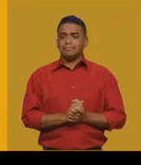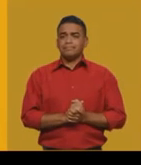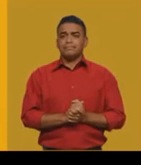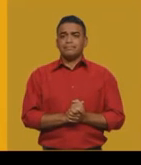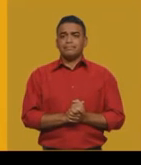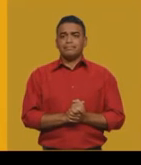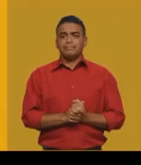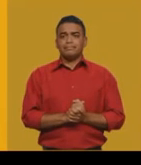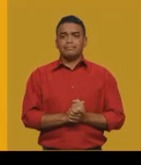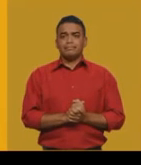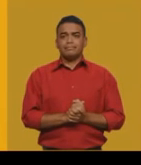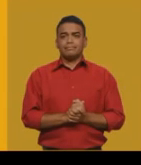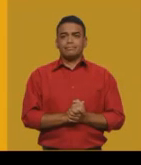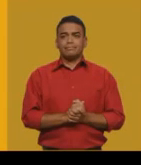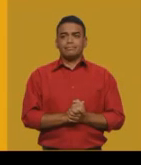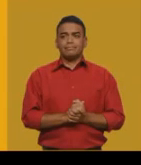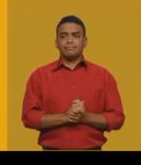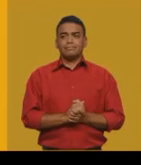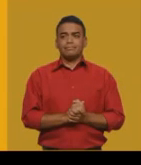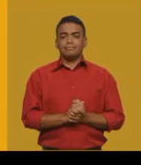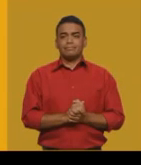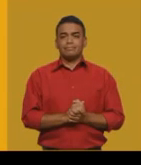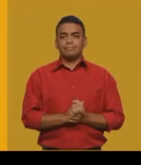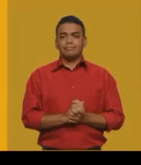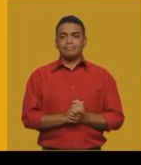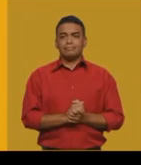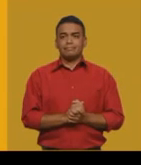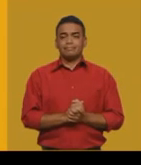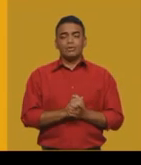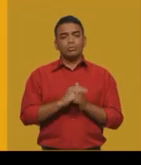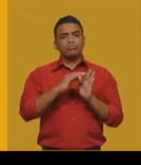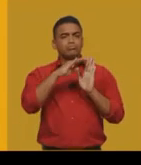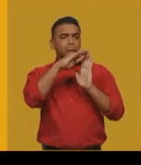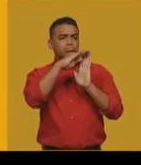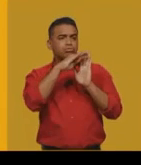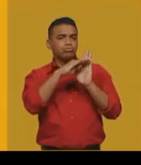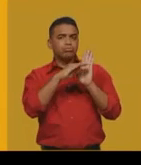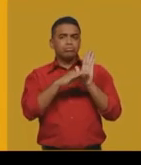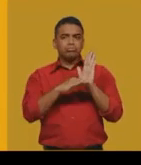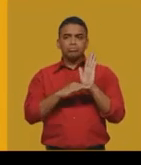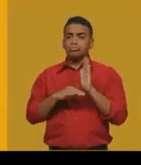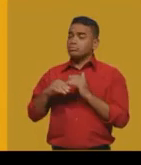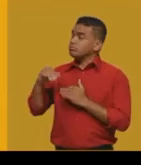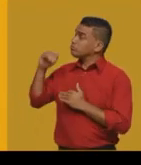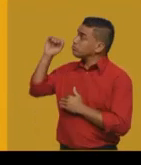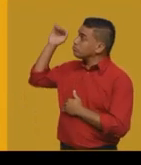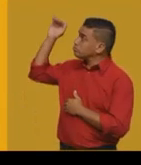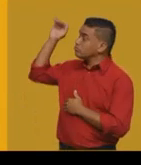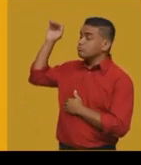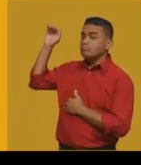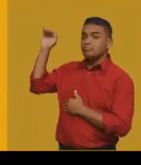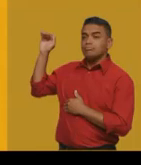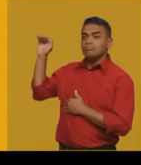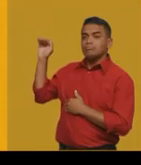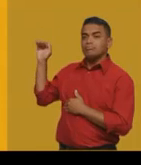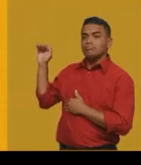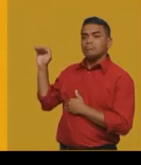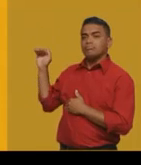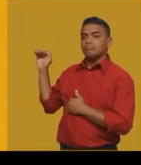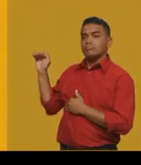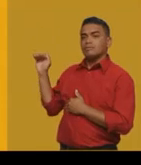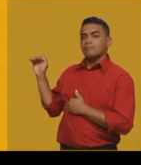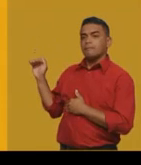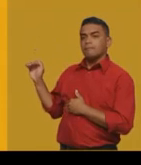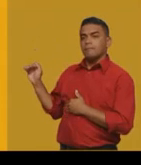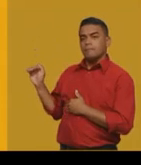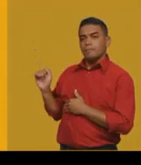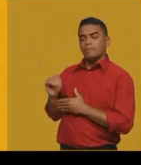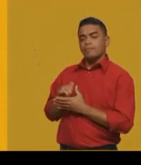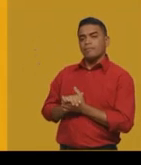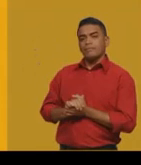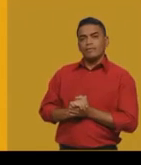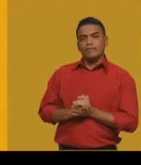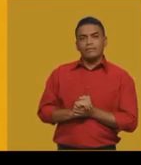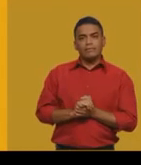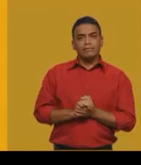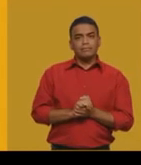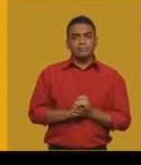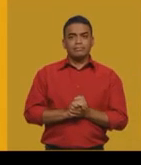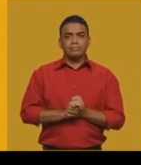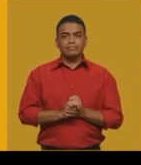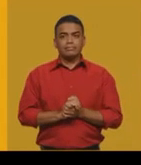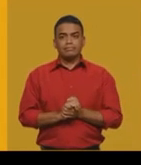mystery, actor, igualzinho. Renaissance, que é a renascença, né? Era, essa é